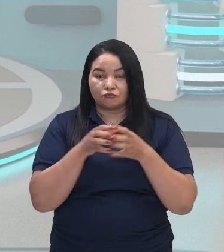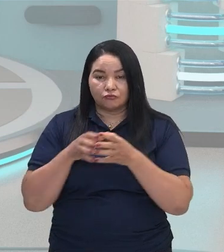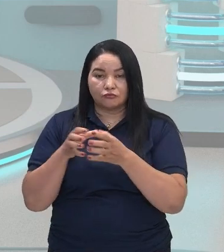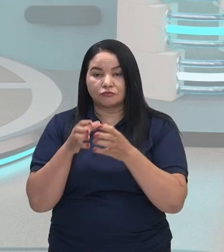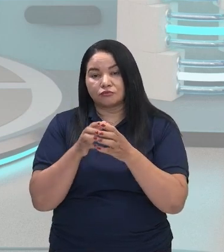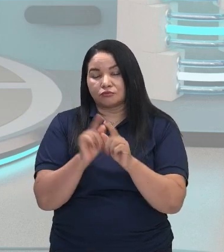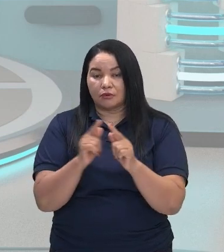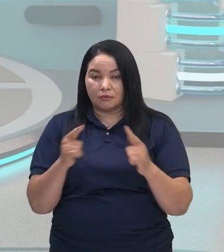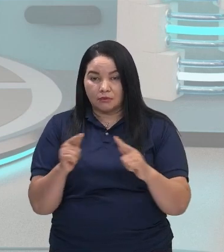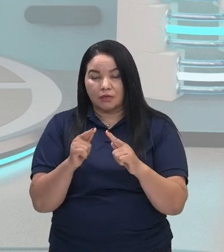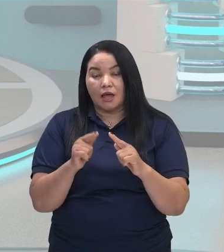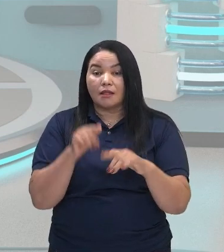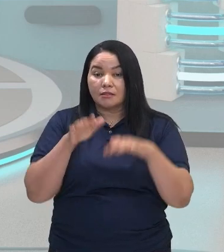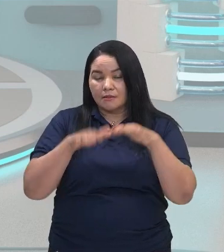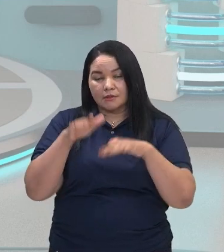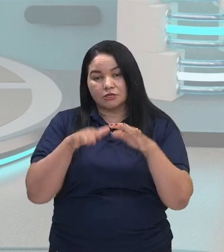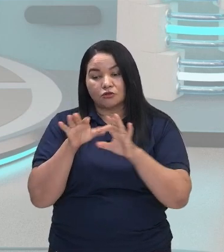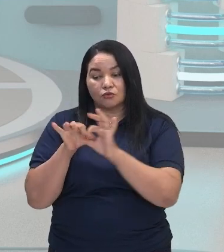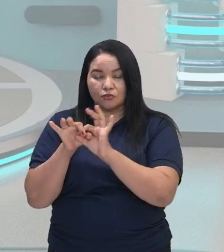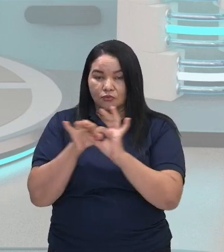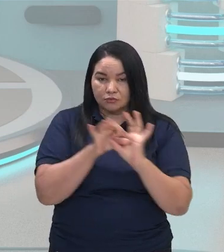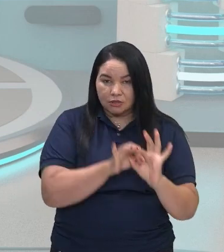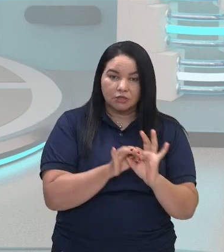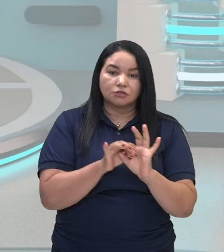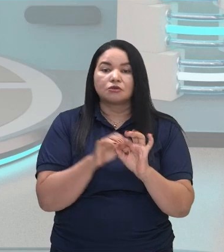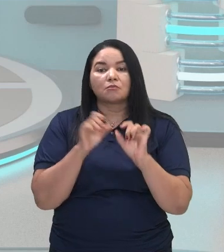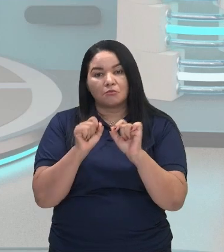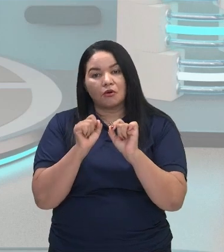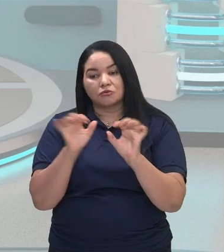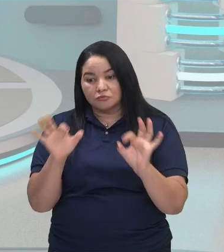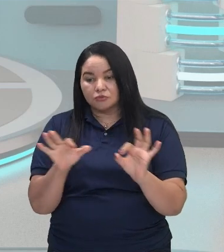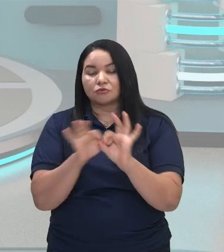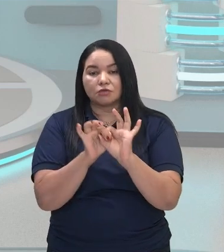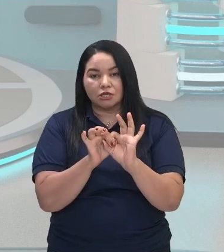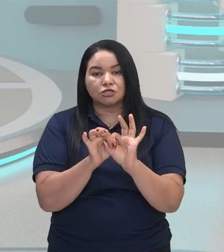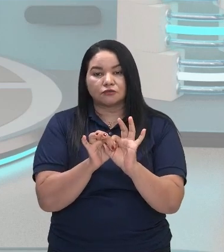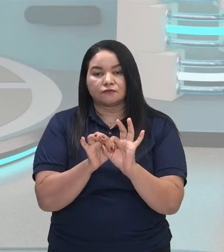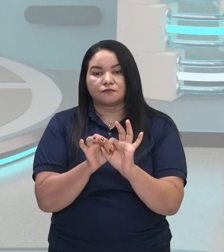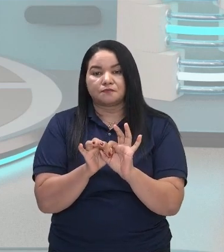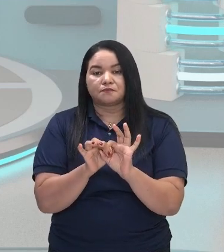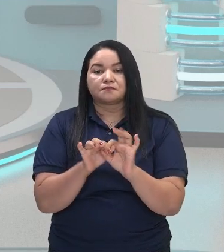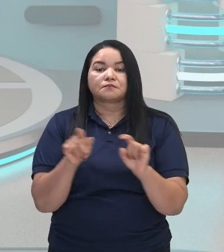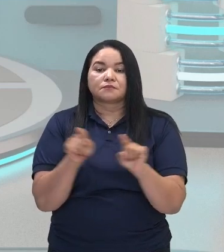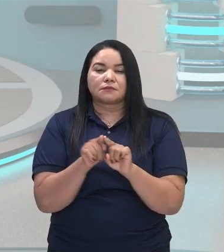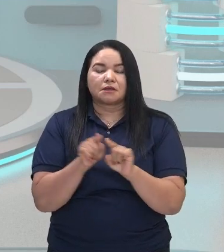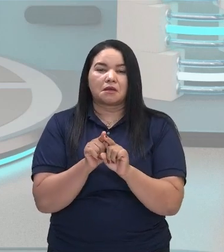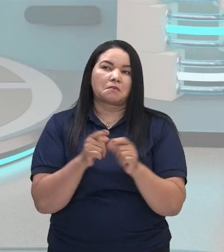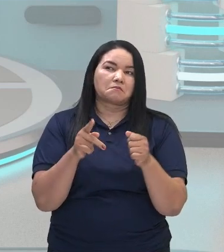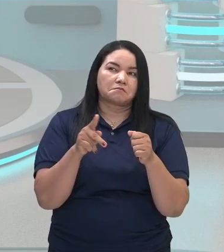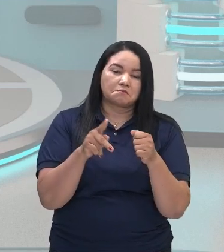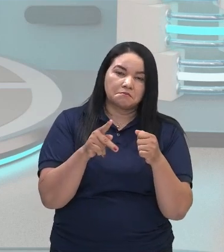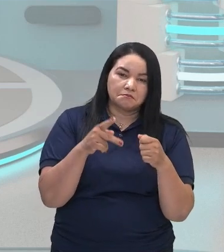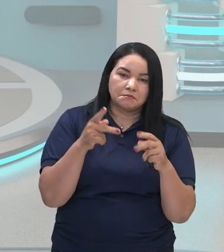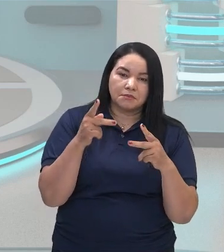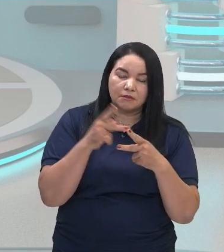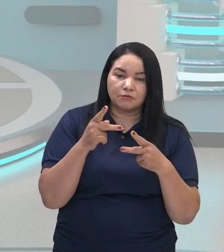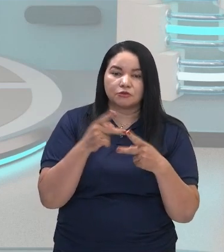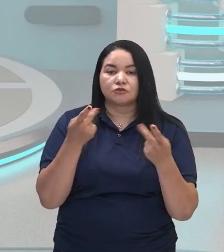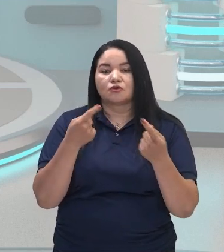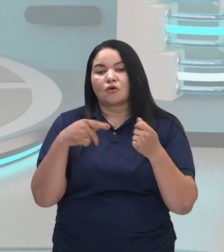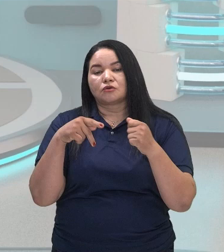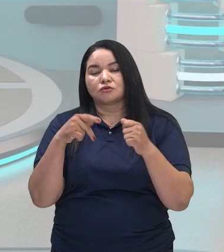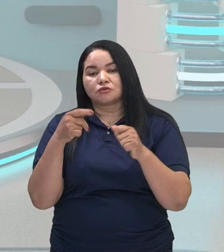depender da situação e do contexto, elas funcionam como linking word, tá? Normalmente são preposições, conjunções, como a gente viu